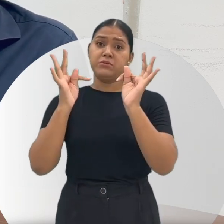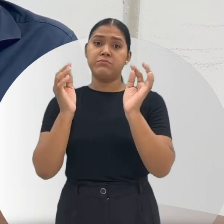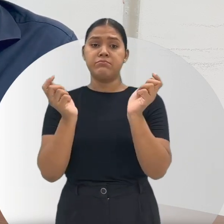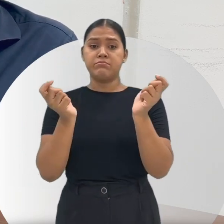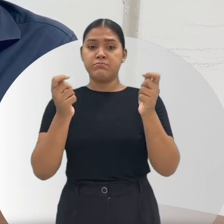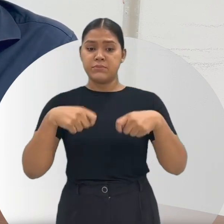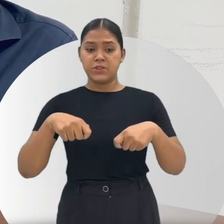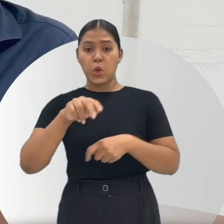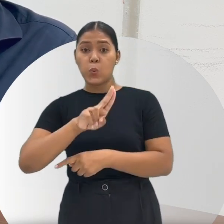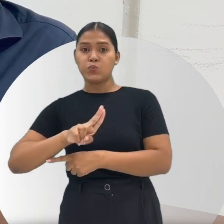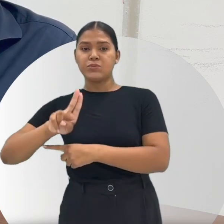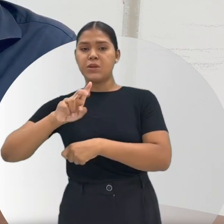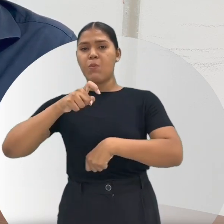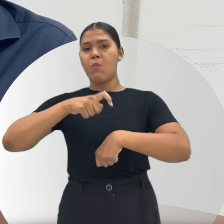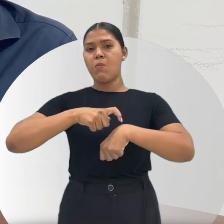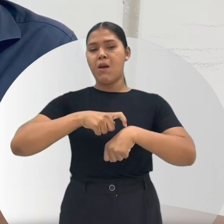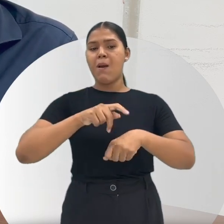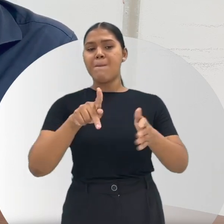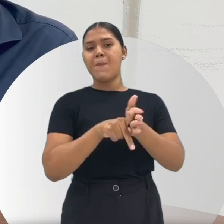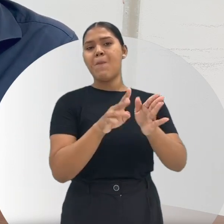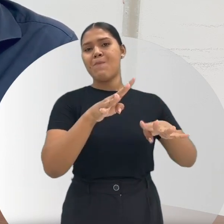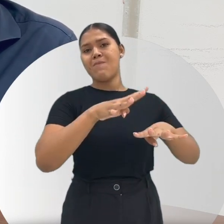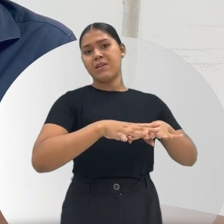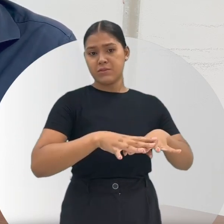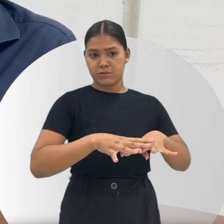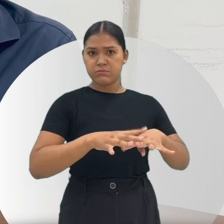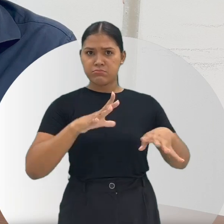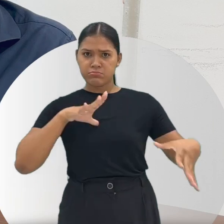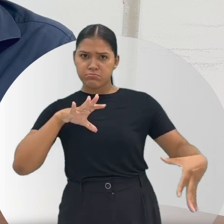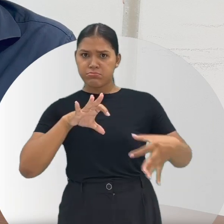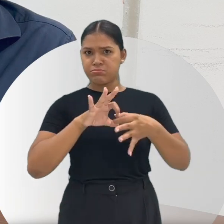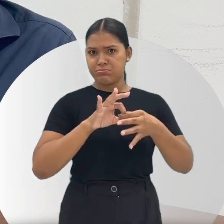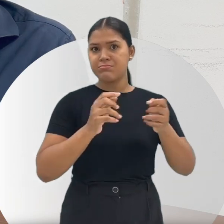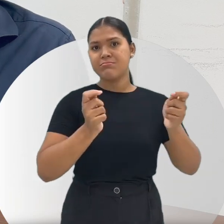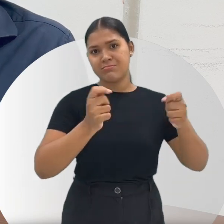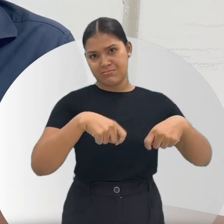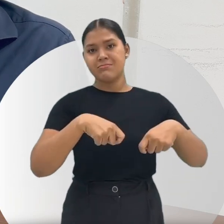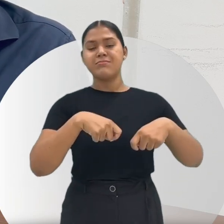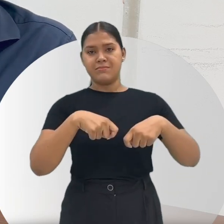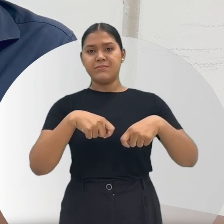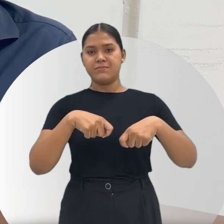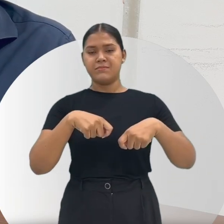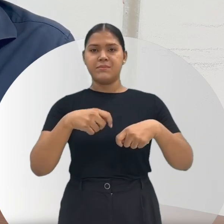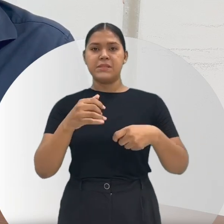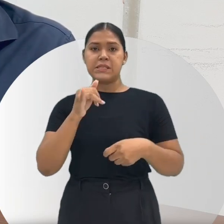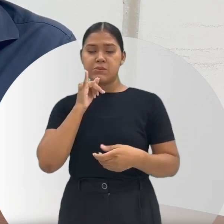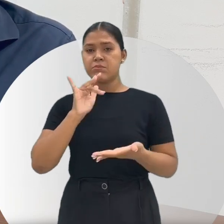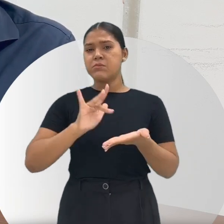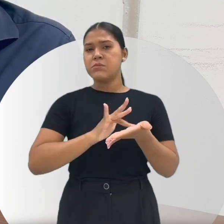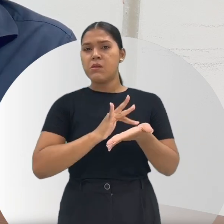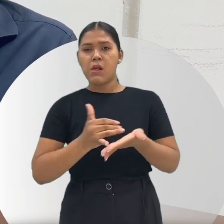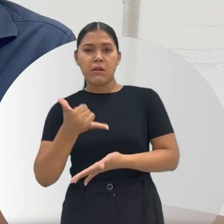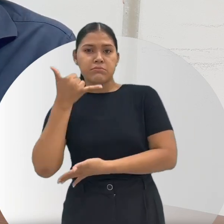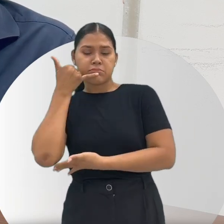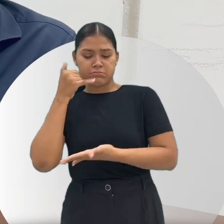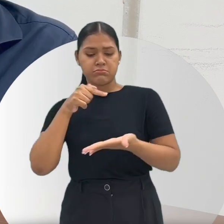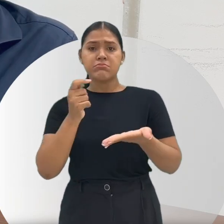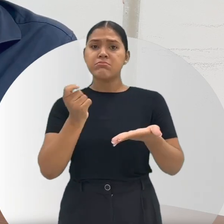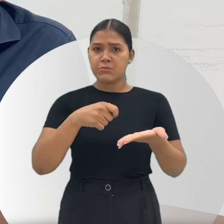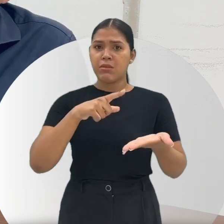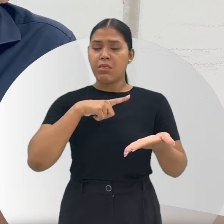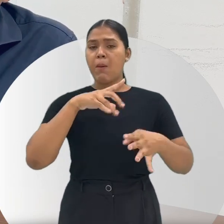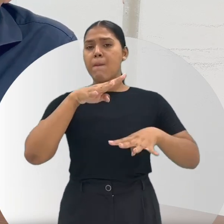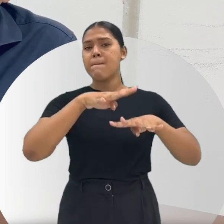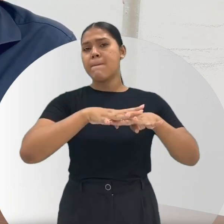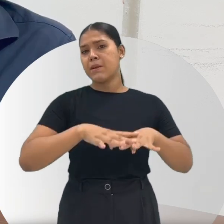para mostrar para ele que a matemática tem uma correlação direta com o mundo que ele está inserido, com o celular dele, com o computador dele. E eu usei a ideia